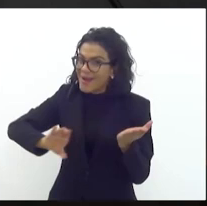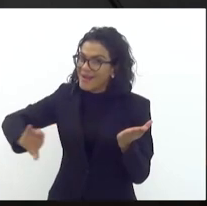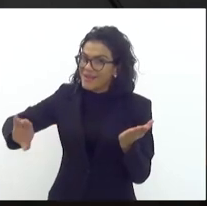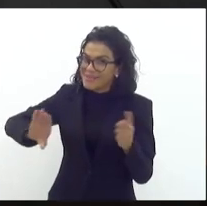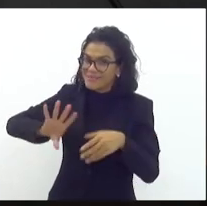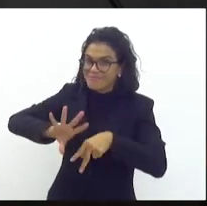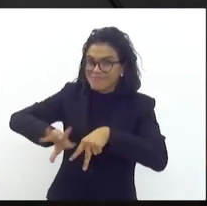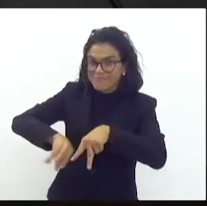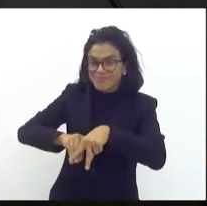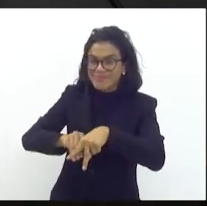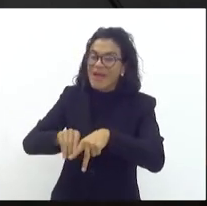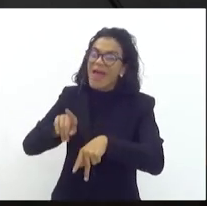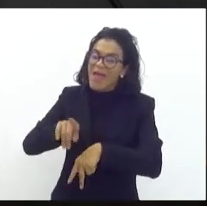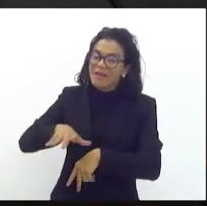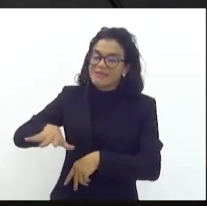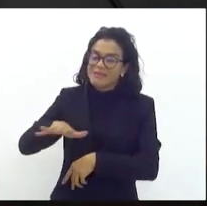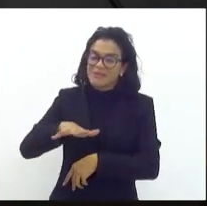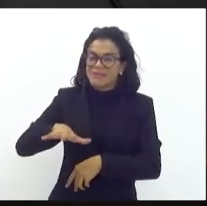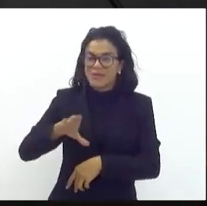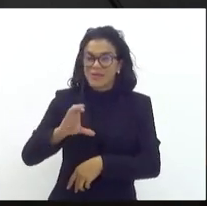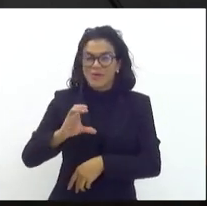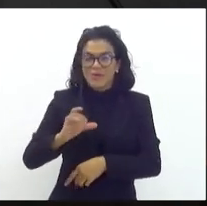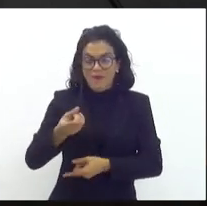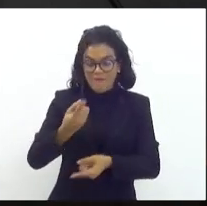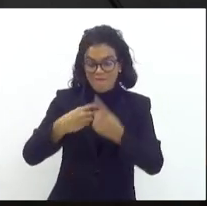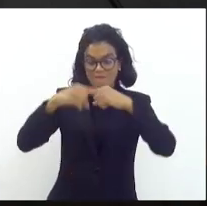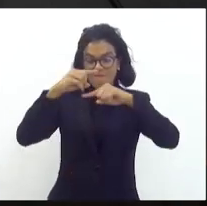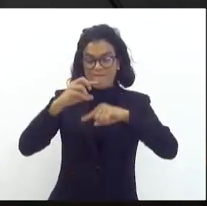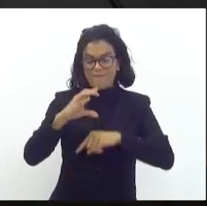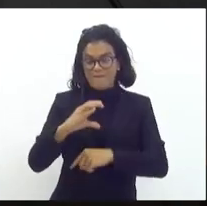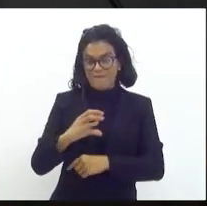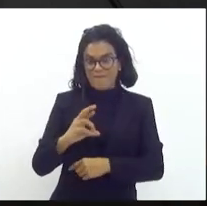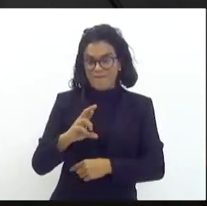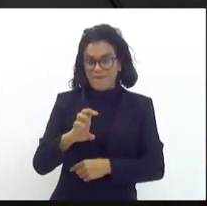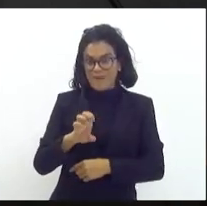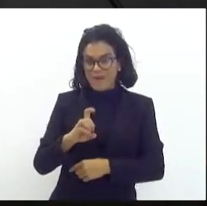essa questão de crédito restituição de crédito